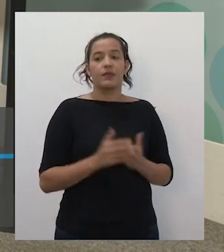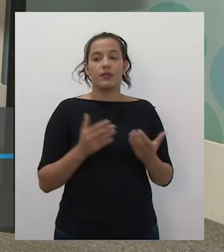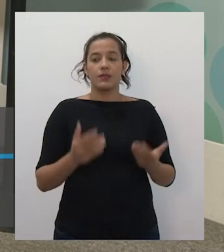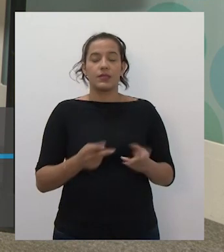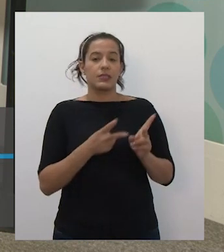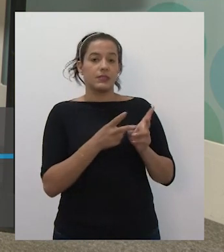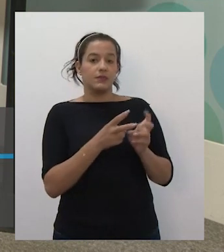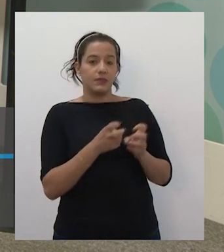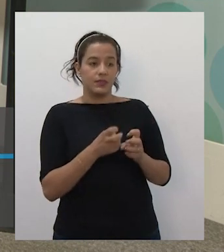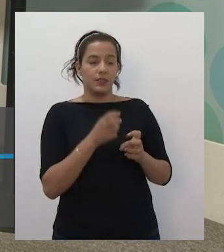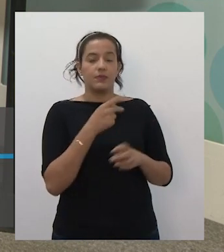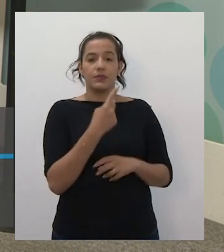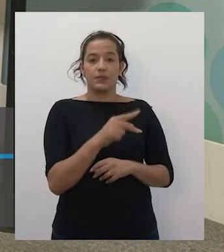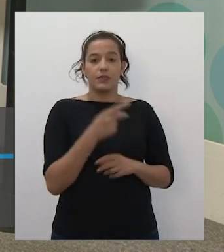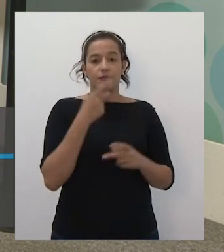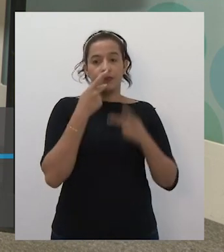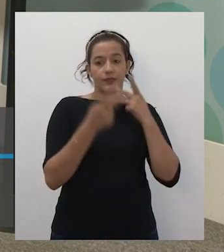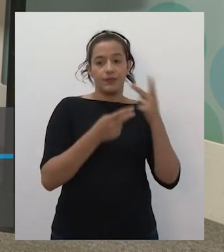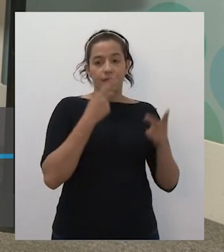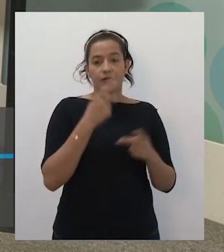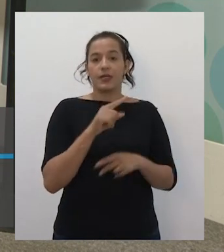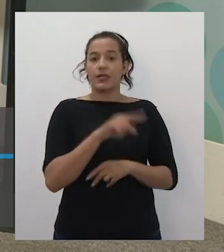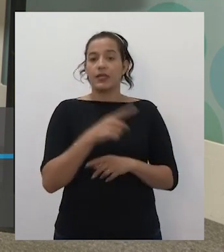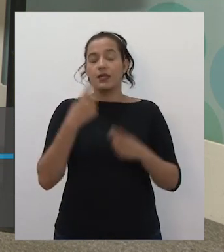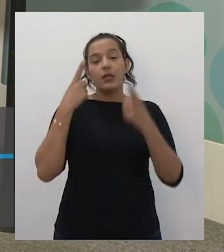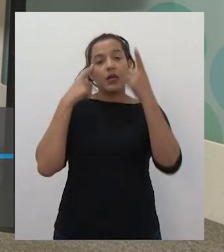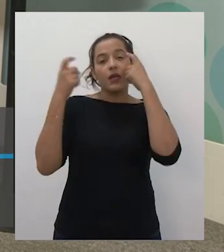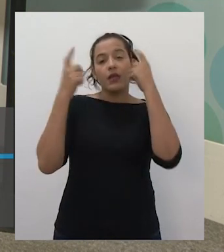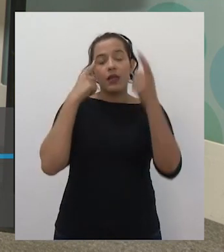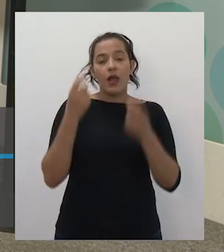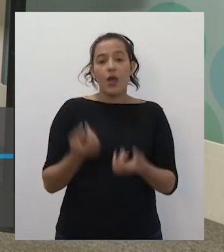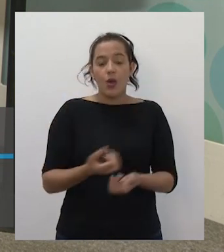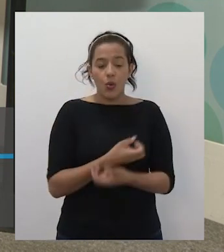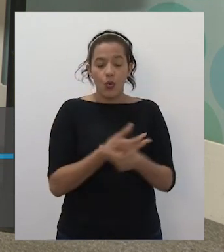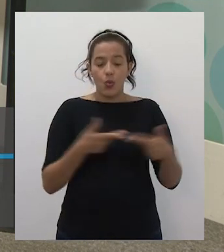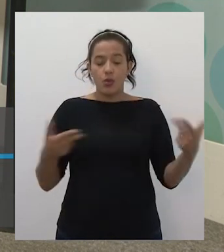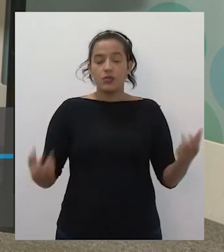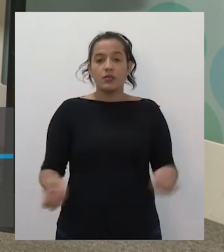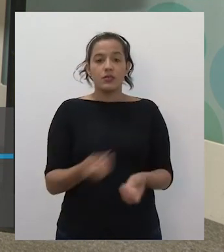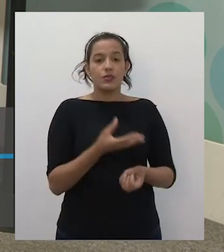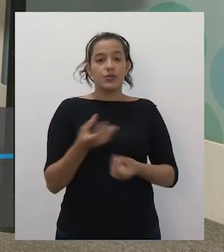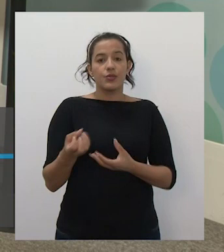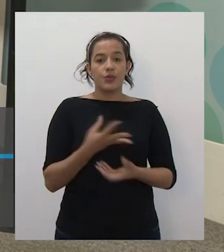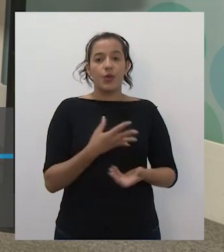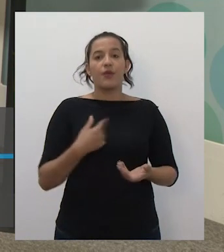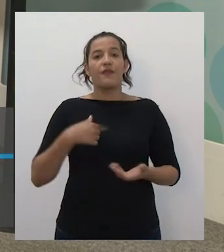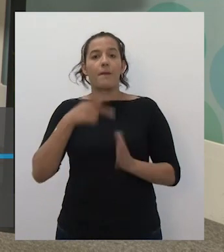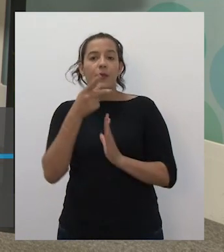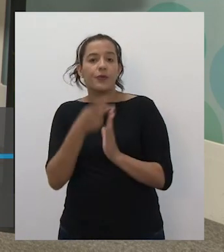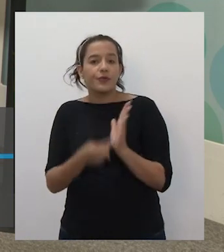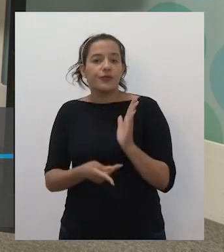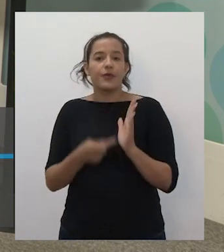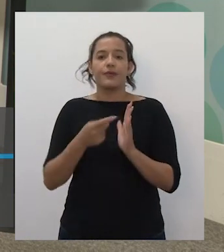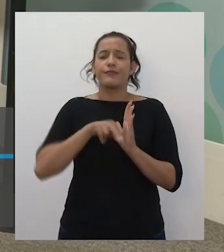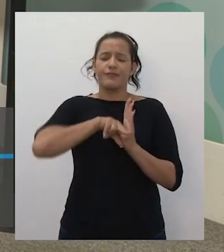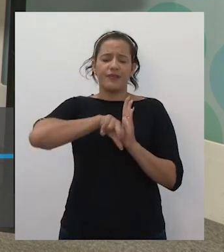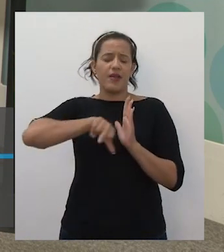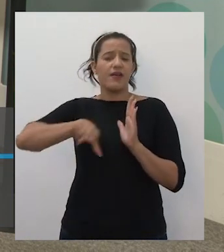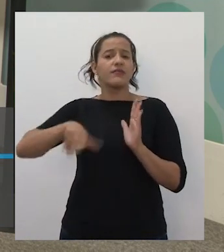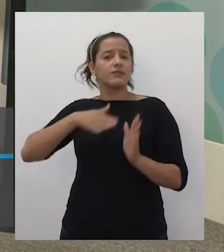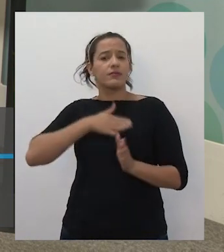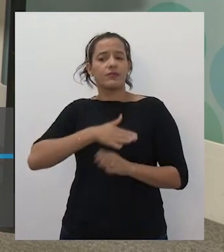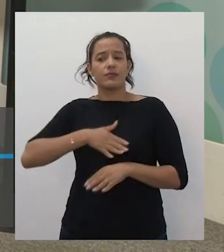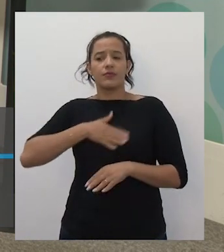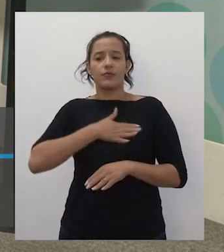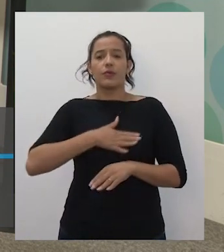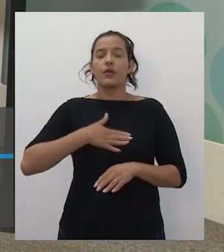do professor Newton que ele gosta de criar coisas novas, né, que ele se engaja em novos projetos, né. Então, mesmo que